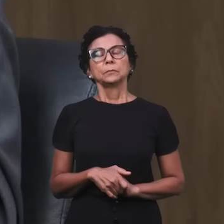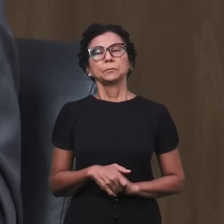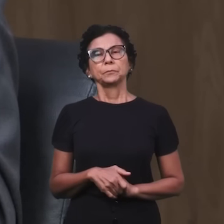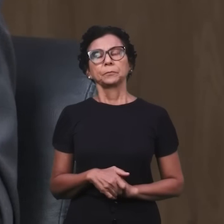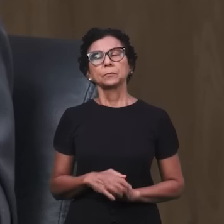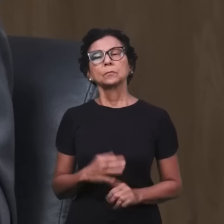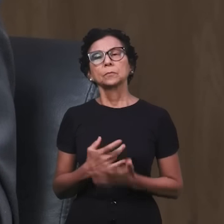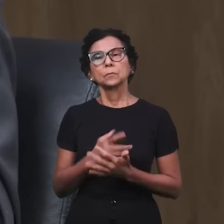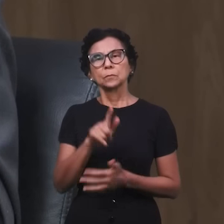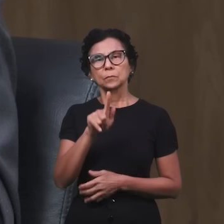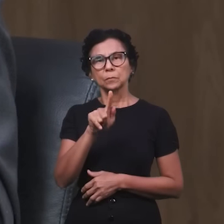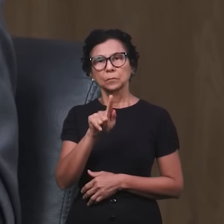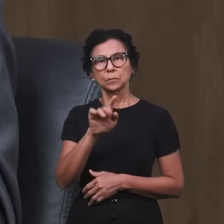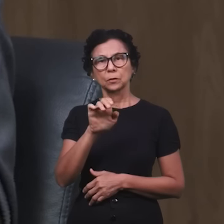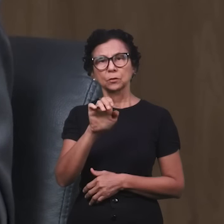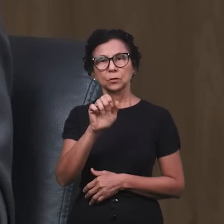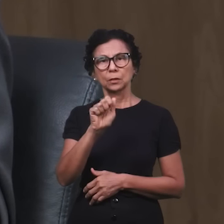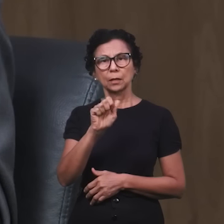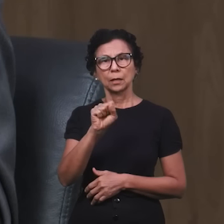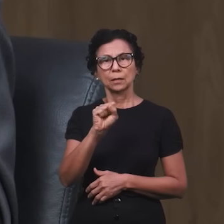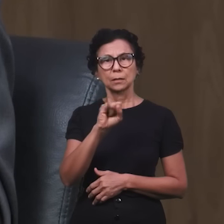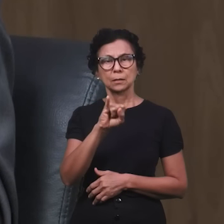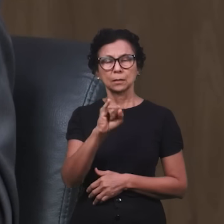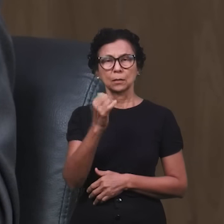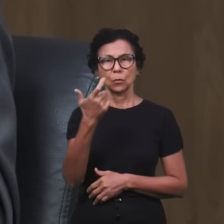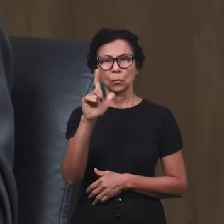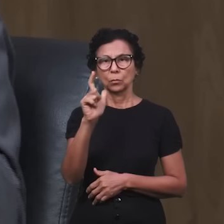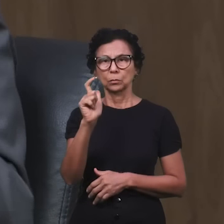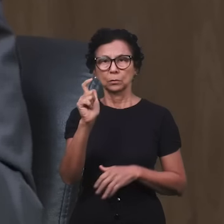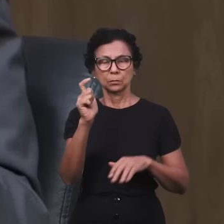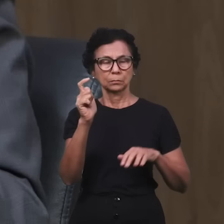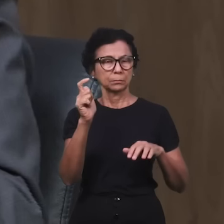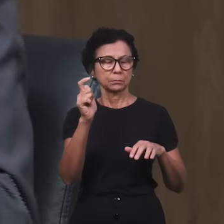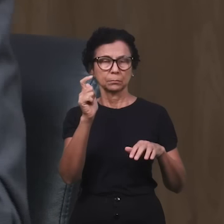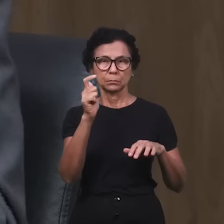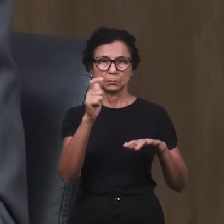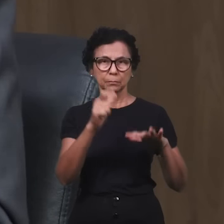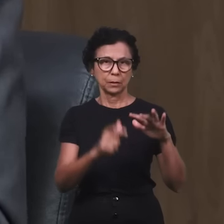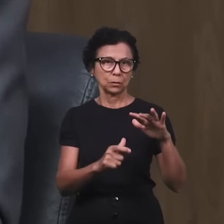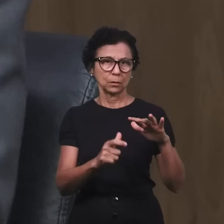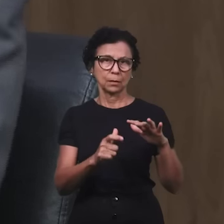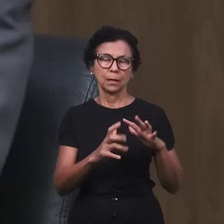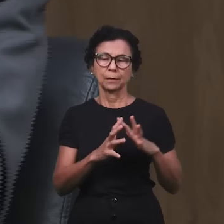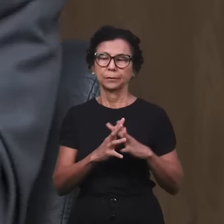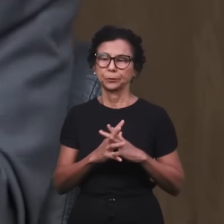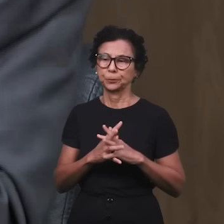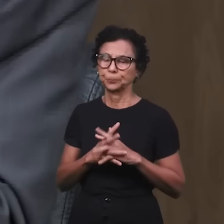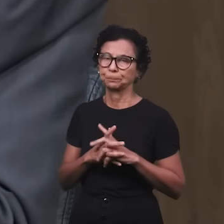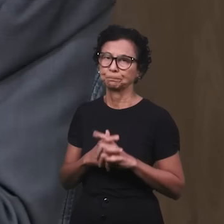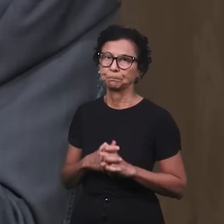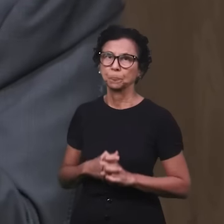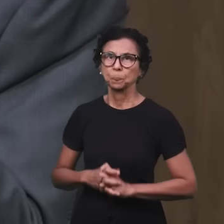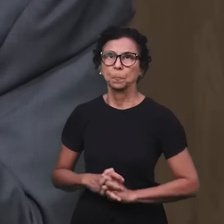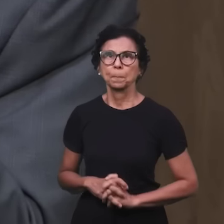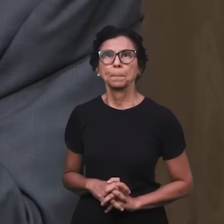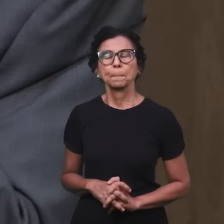O que acontece com o Geazi, que é outro personagem? O Geazi